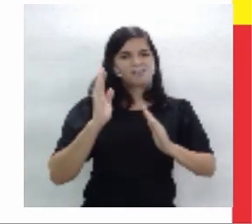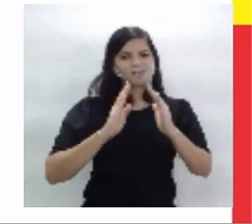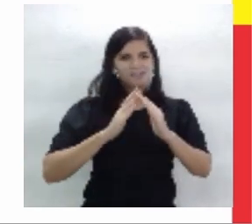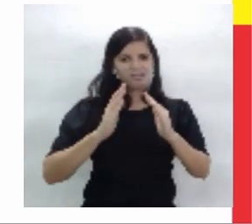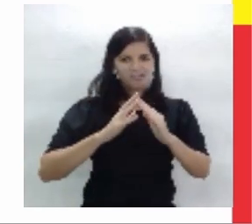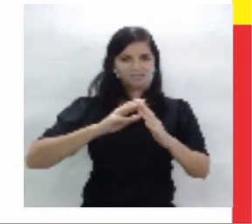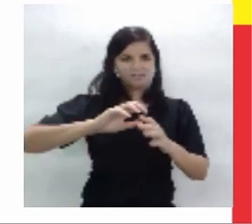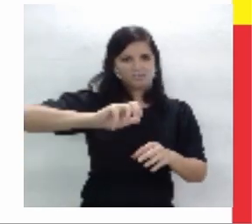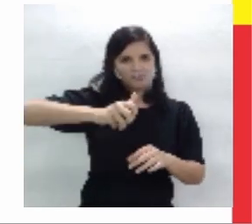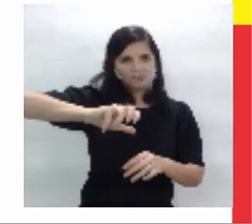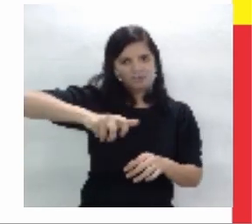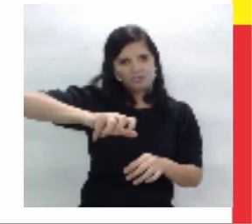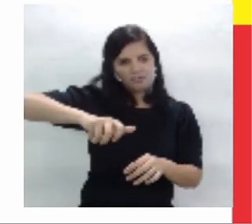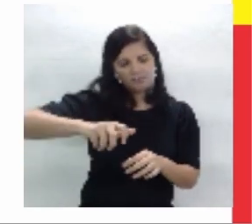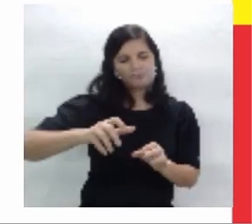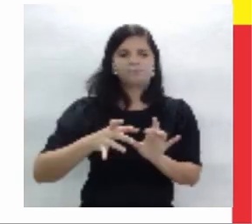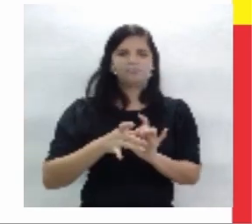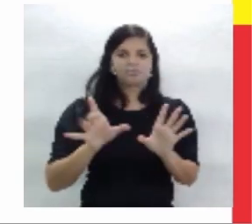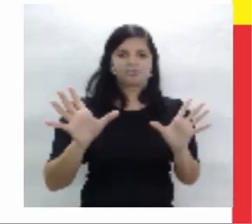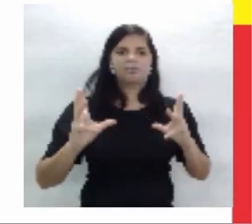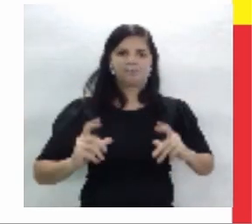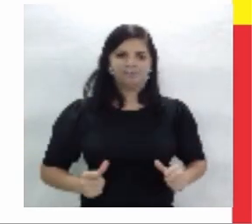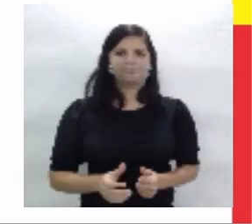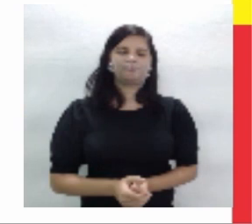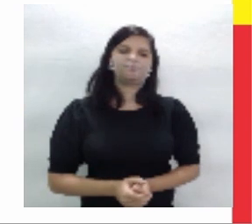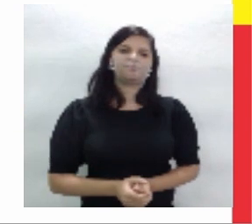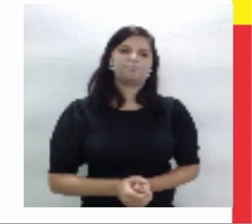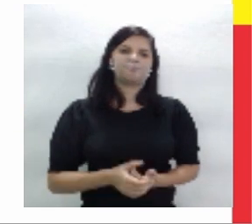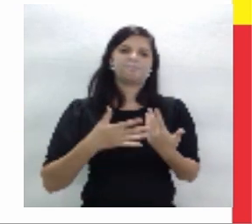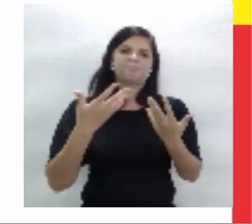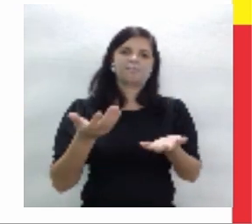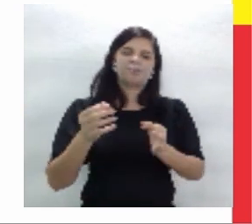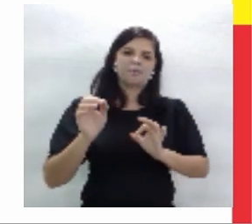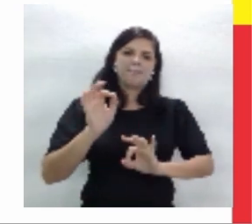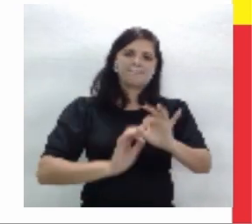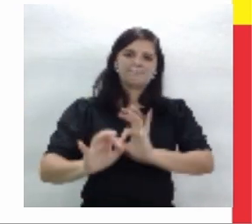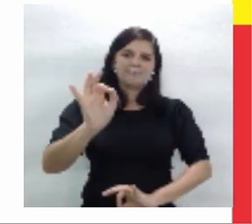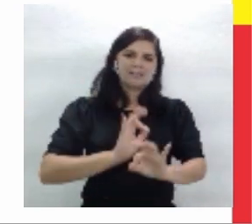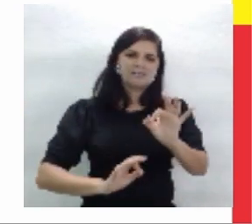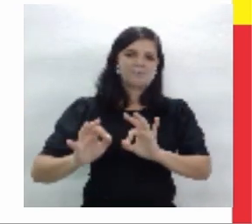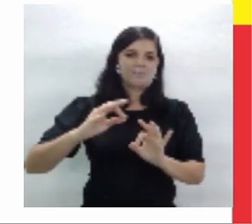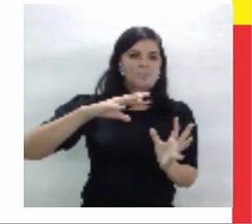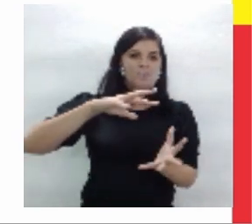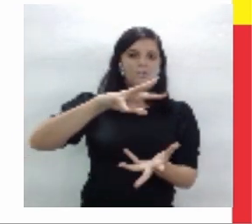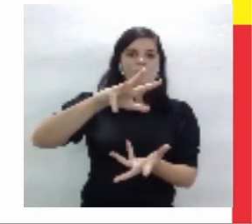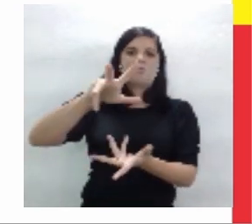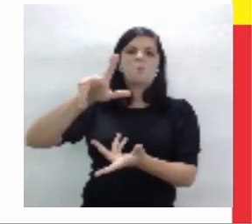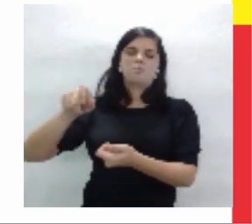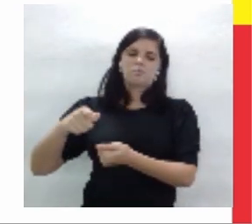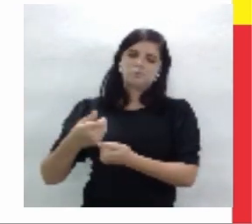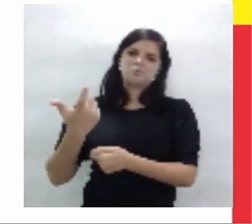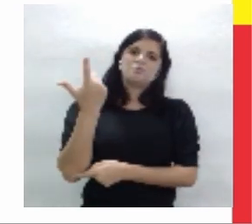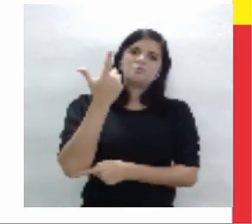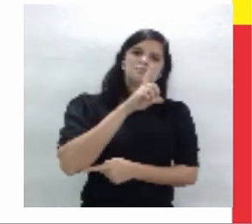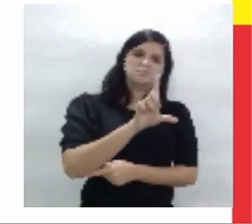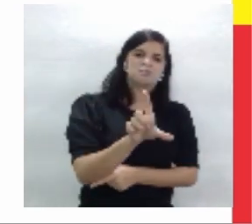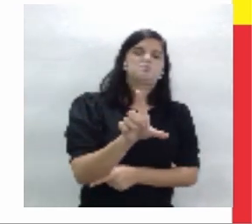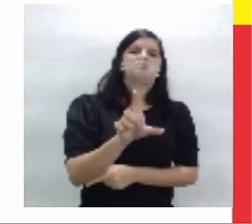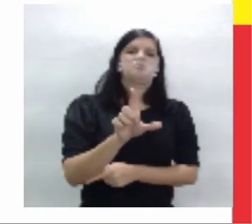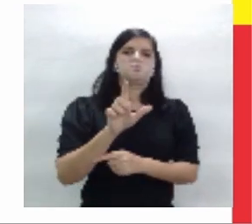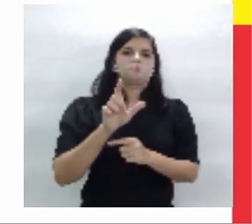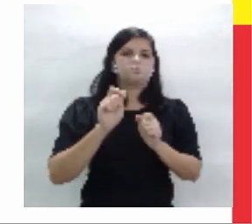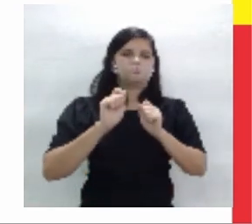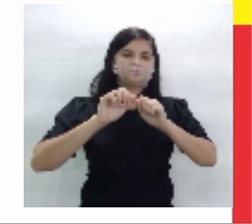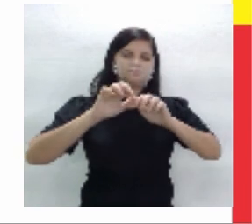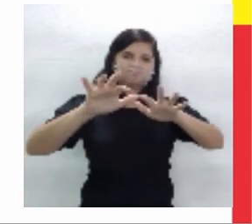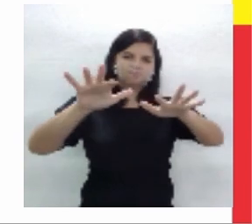torneira, tá? A gente observa também que isso faz com que o planejamento global ele alcance aí dimensões